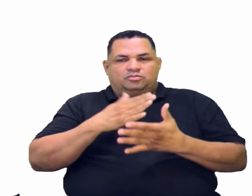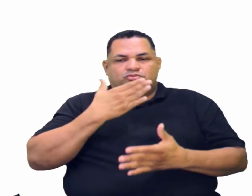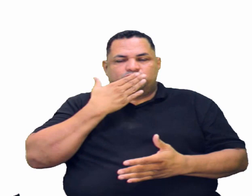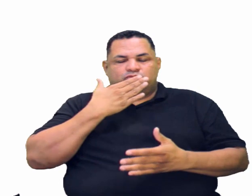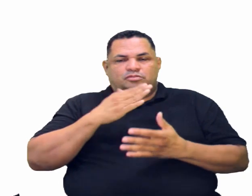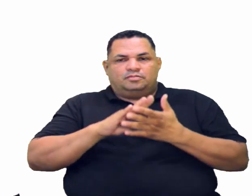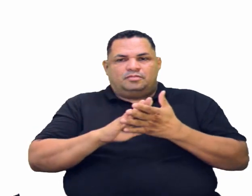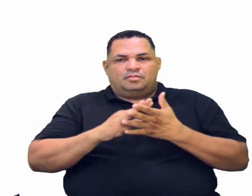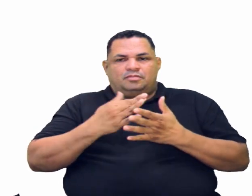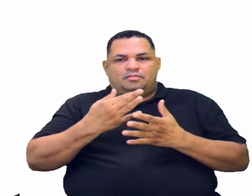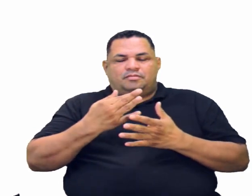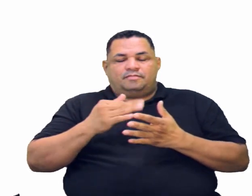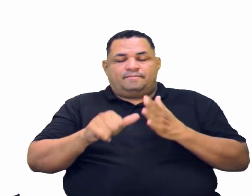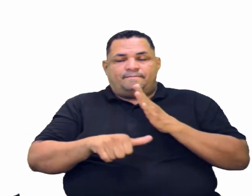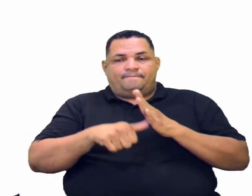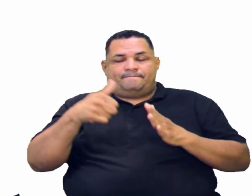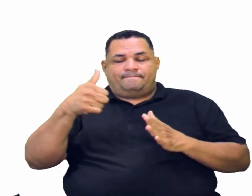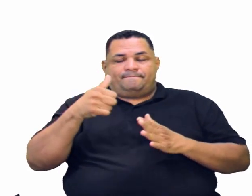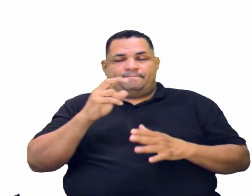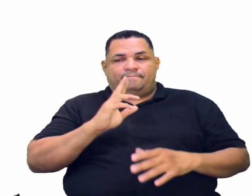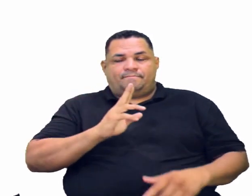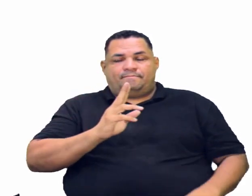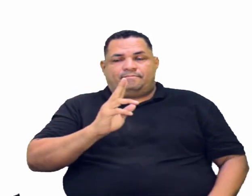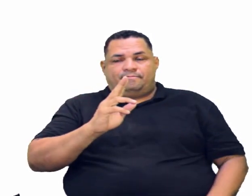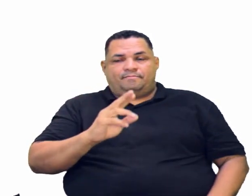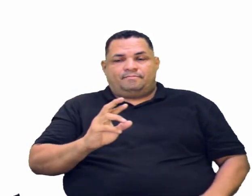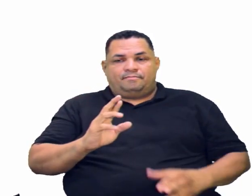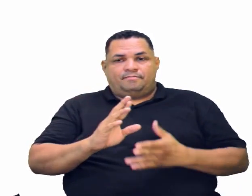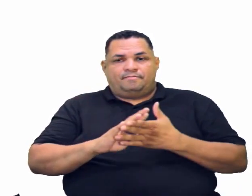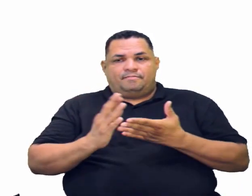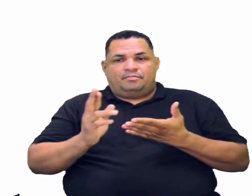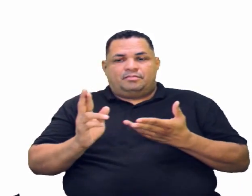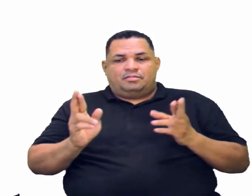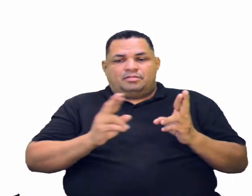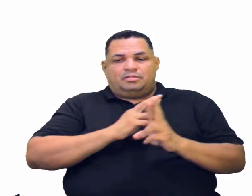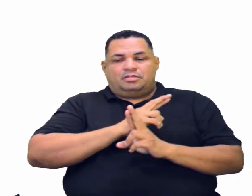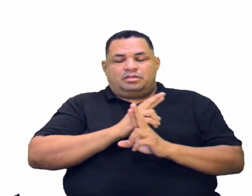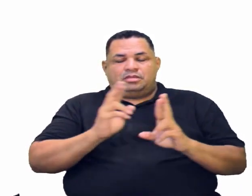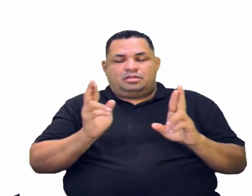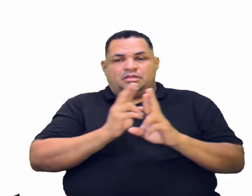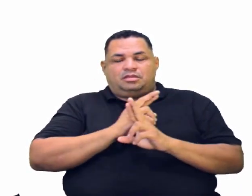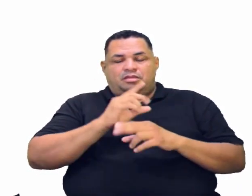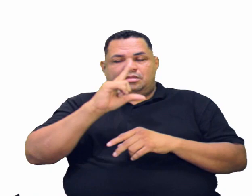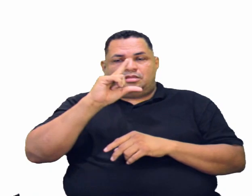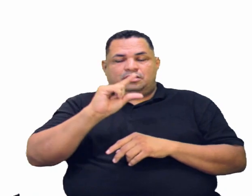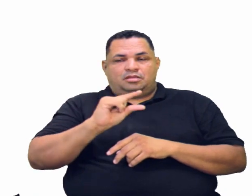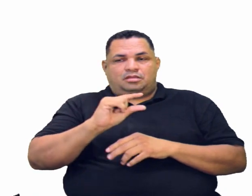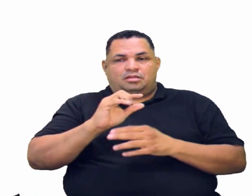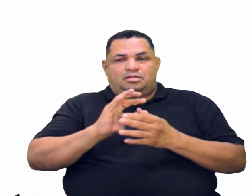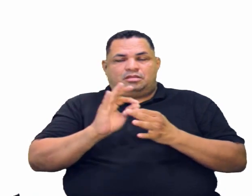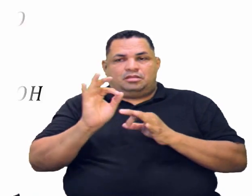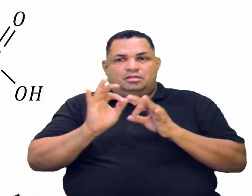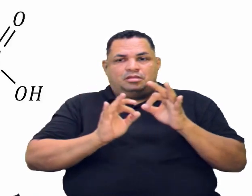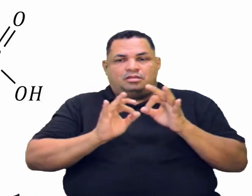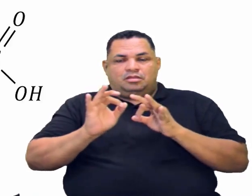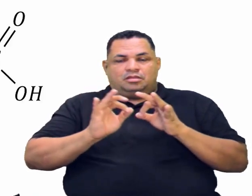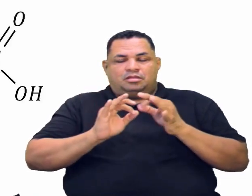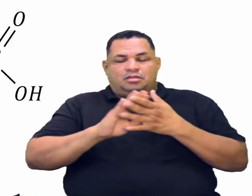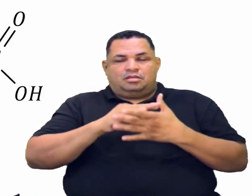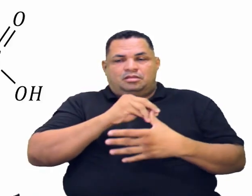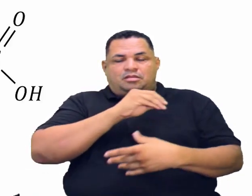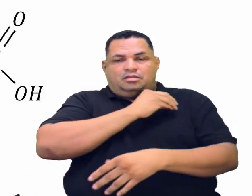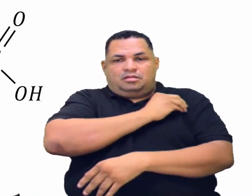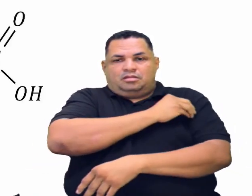primário, tá? Sempre que o aldeído reagir com hidrogênio, sofrer redução, forma